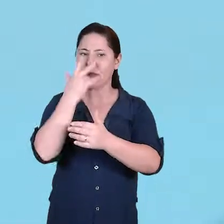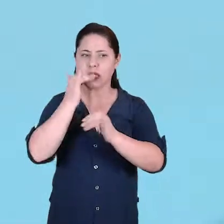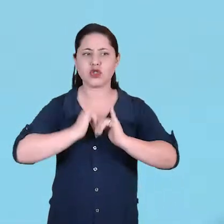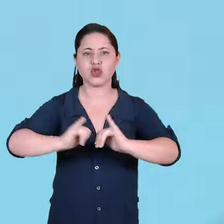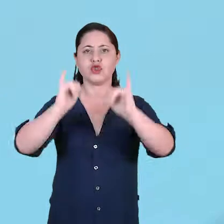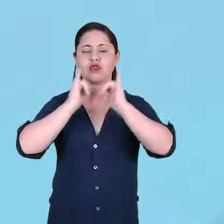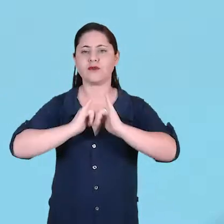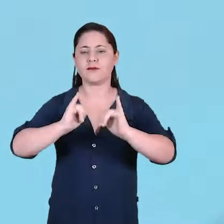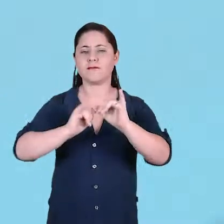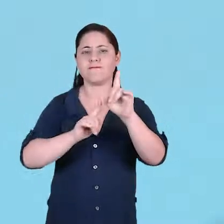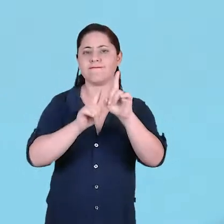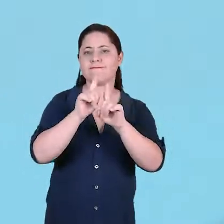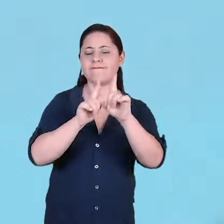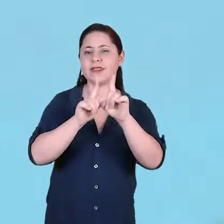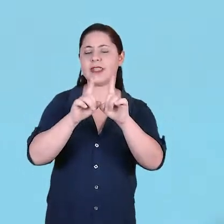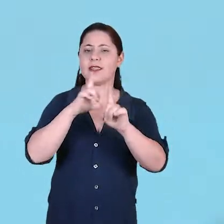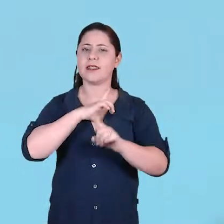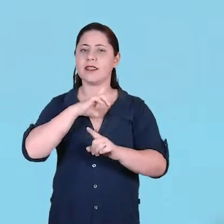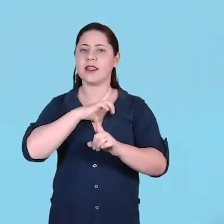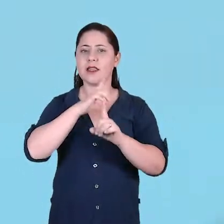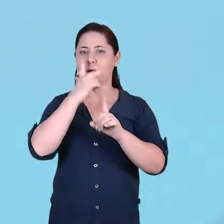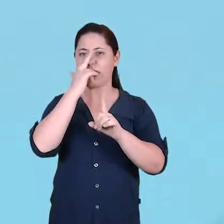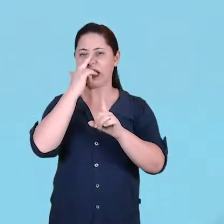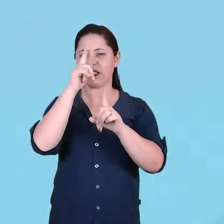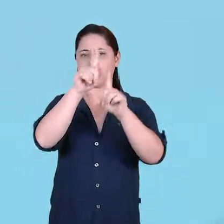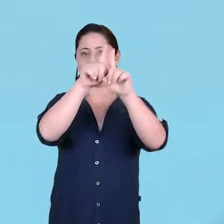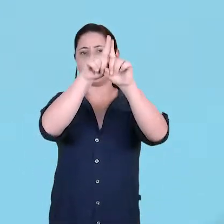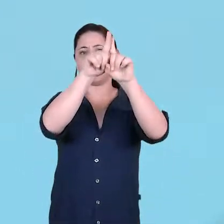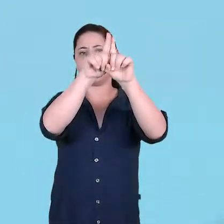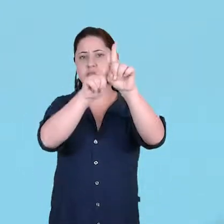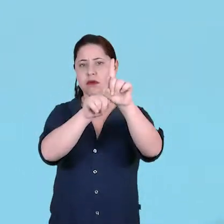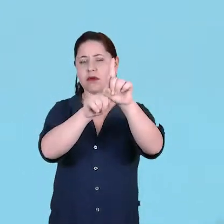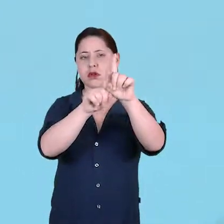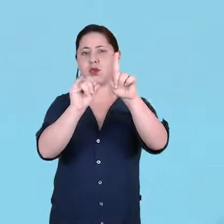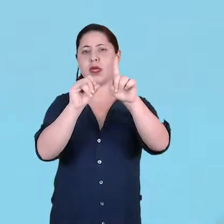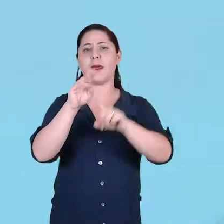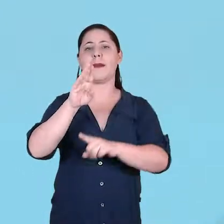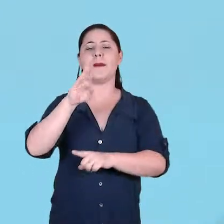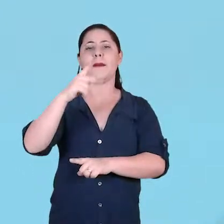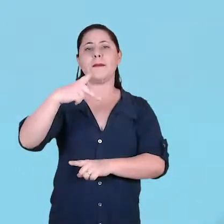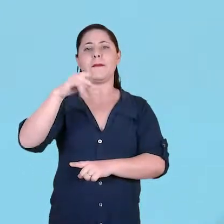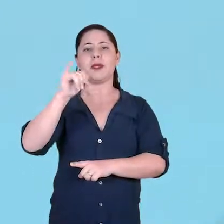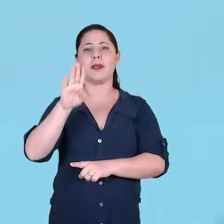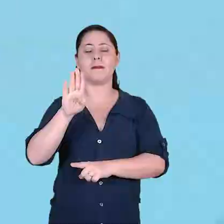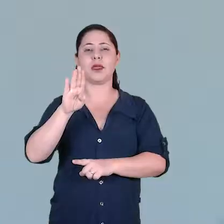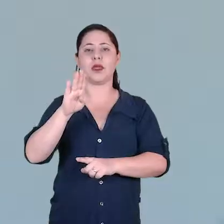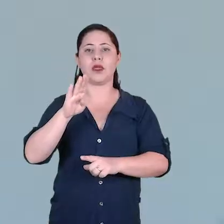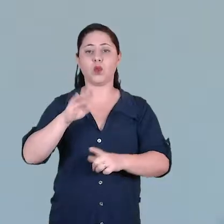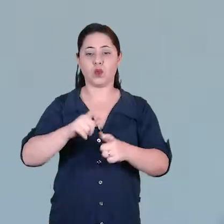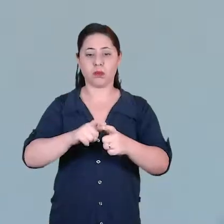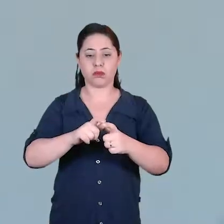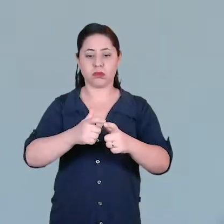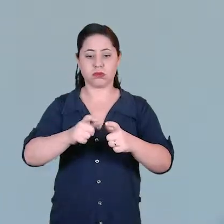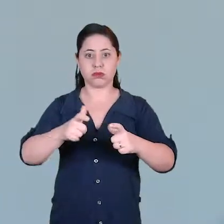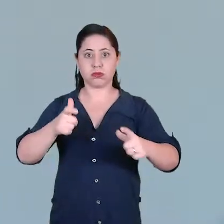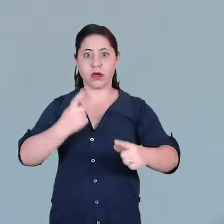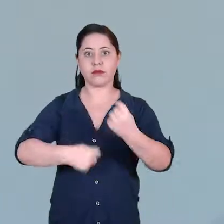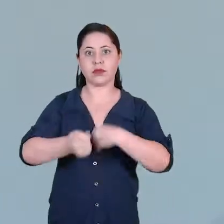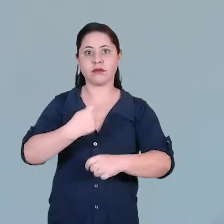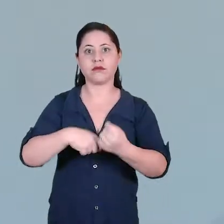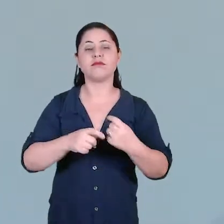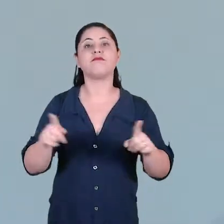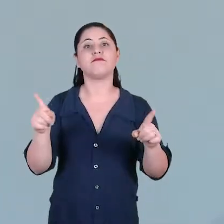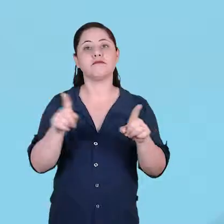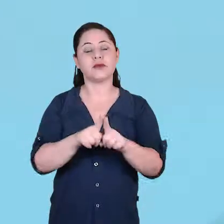divulga um dado de que há uma queda na previsão do PIB, do crescimento econômico, e